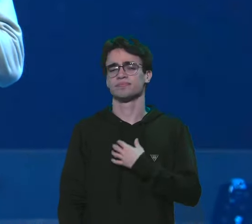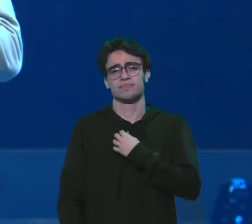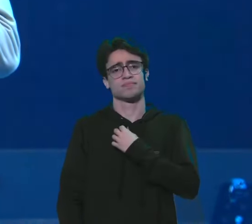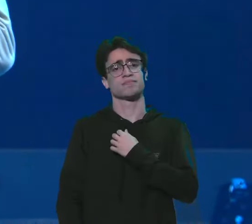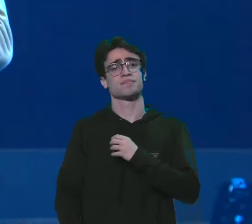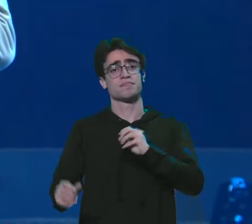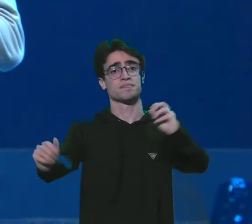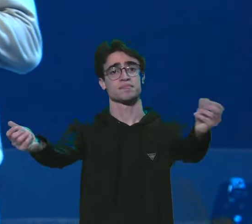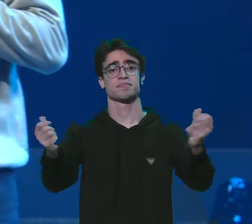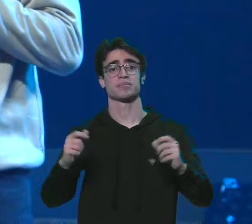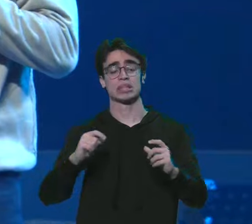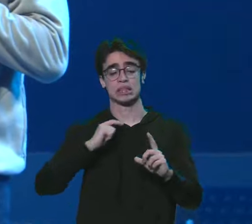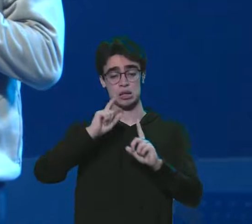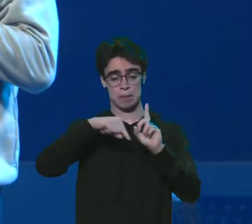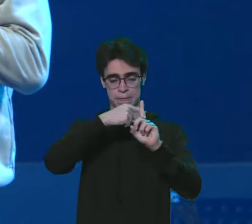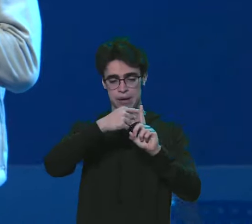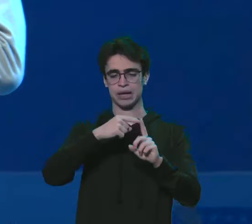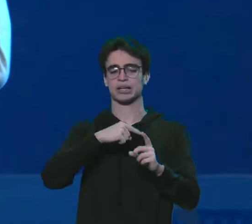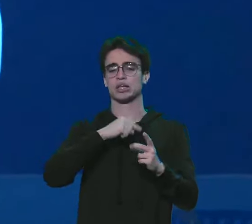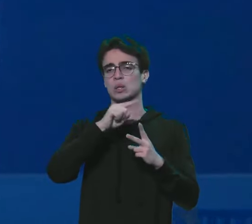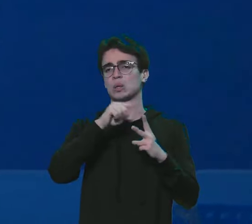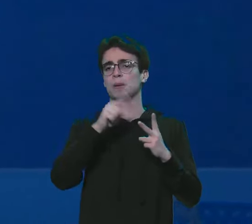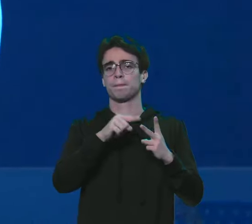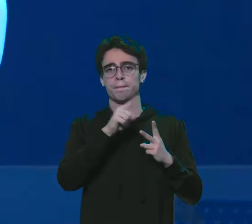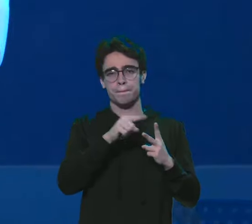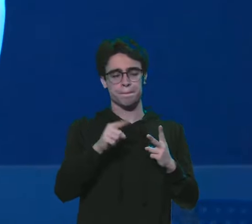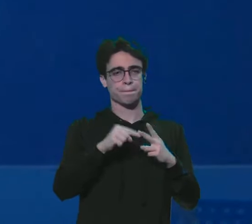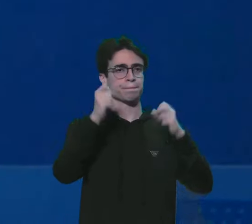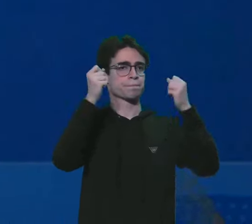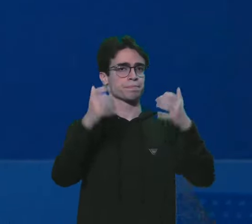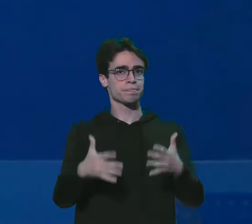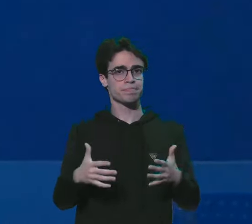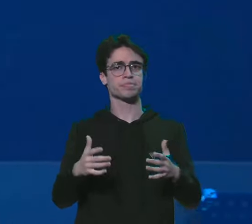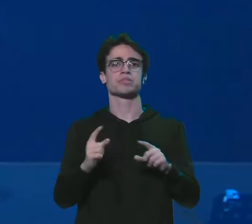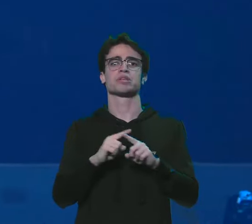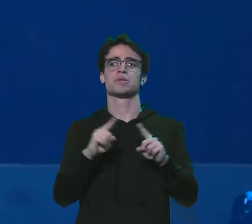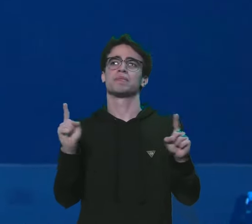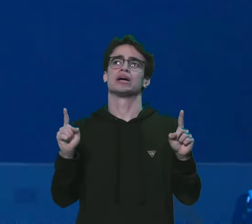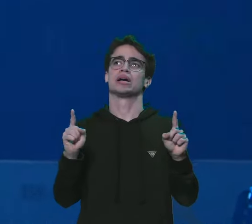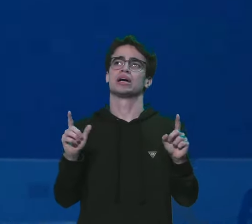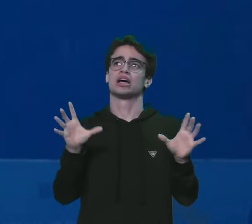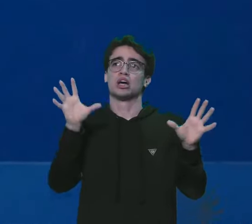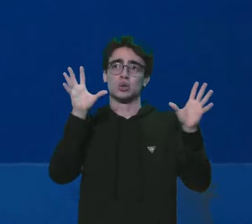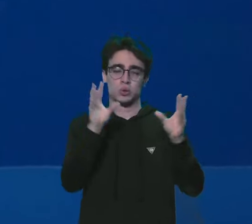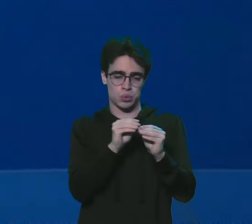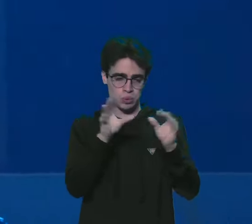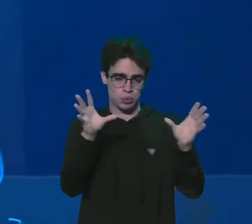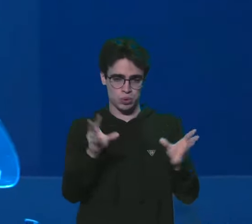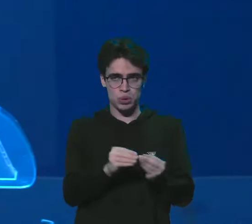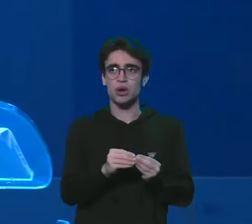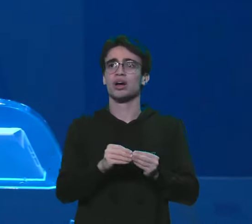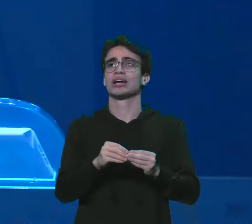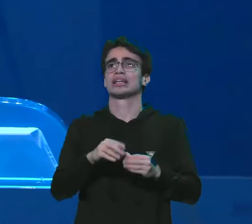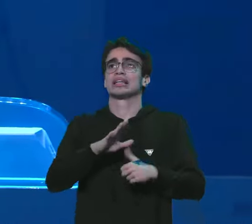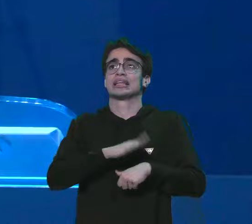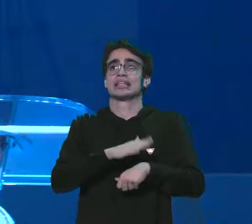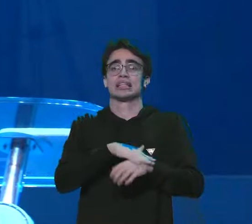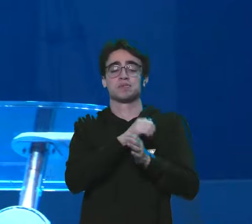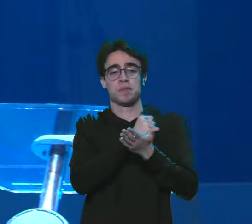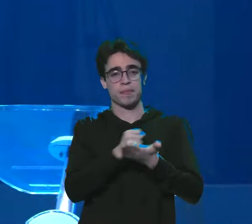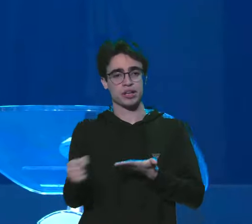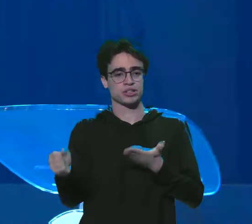Tem mais duas coisas que esse texto fala que Jesus faz, e eu vou falar rapidinho, porque o nosso tempo já